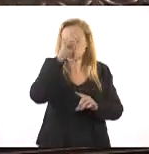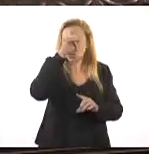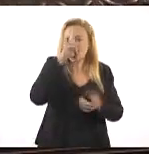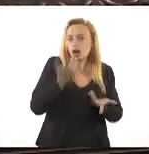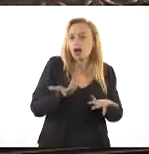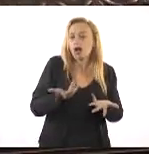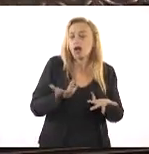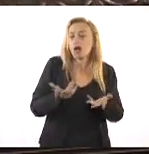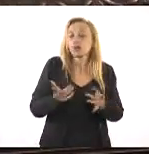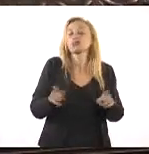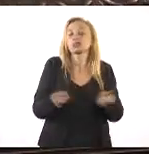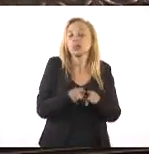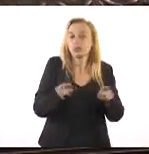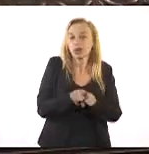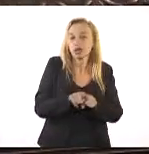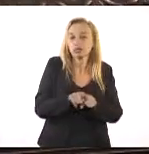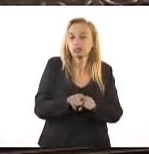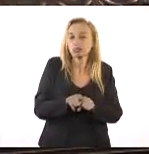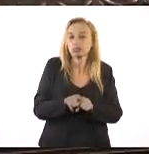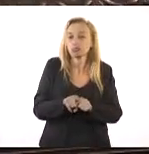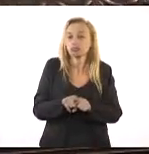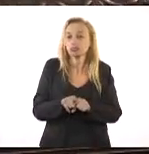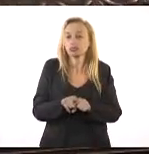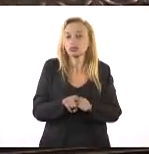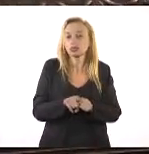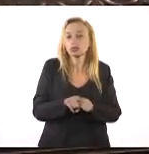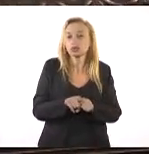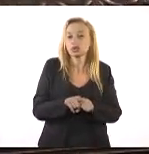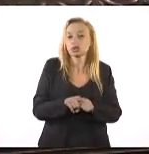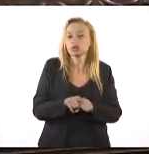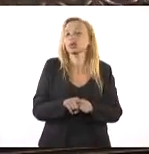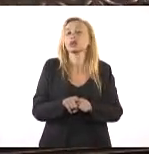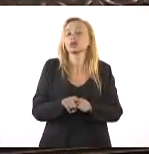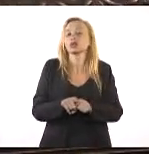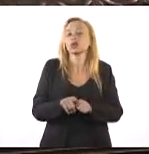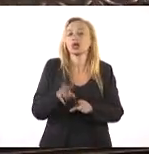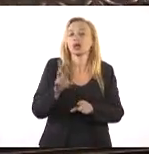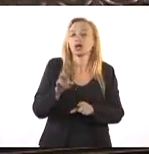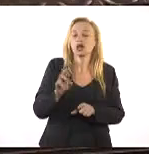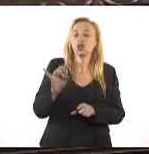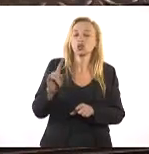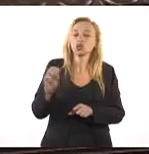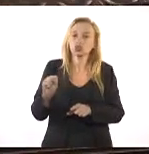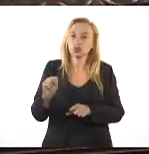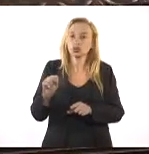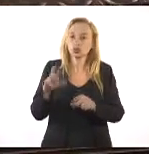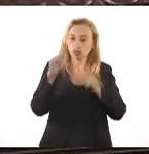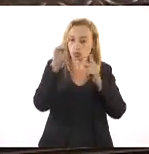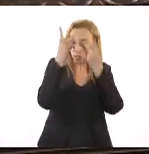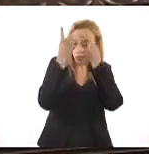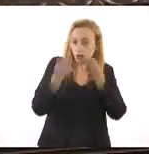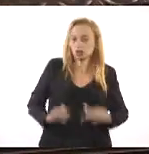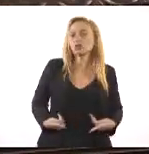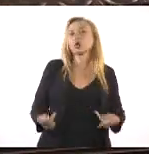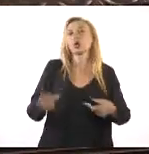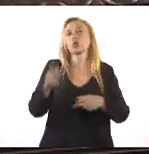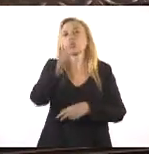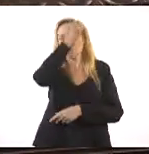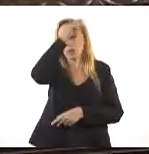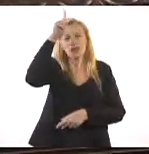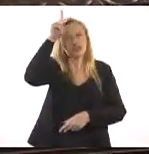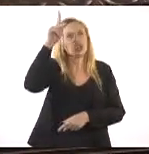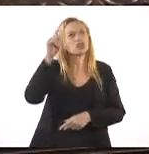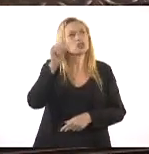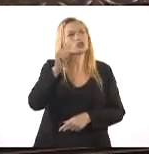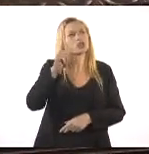principalmente de recursos humanos. O prefeito Crivella, tem cerca de 1 a 2